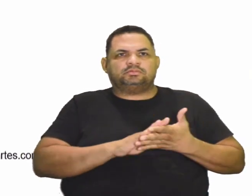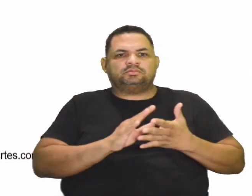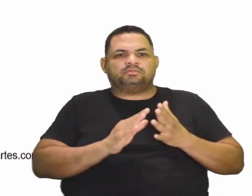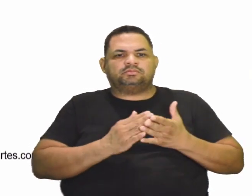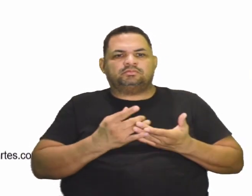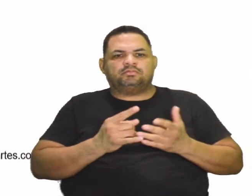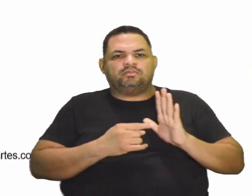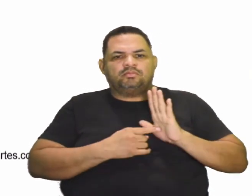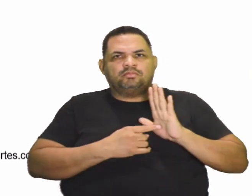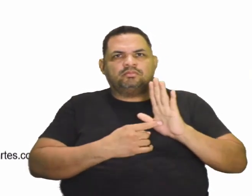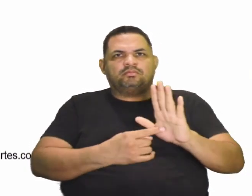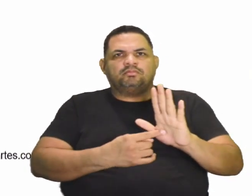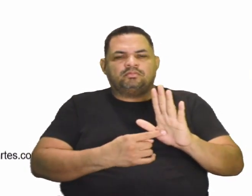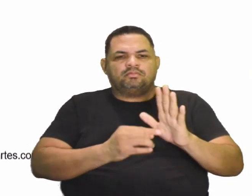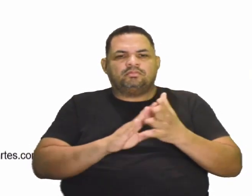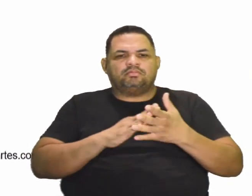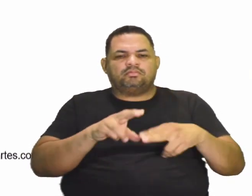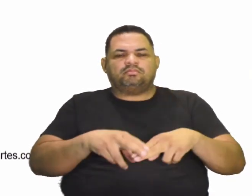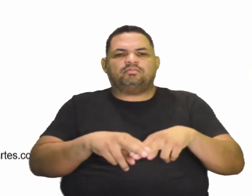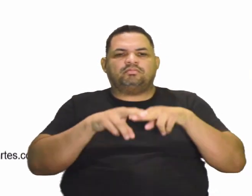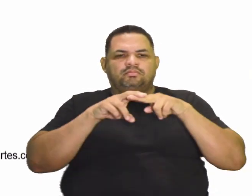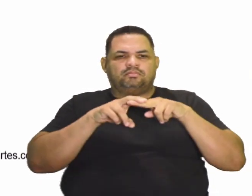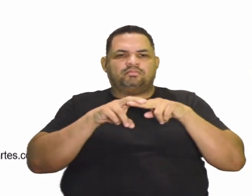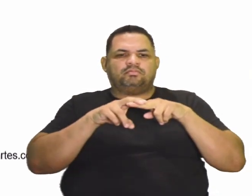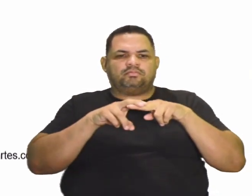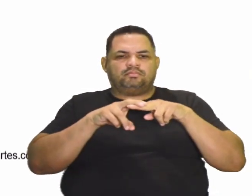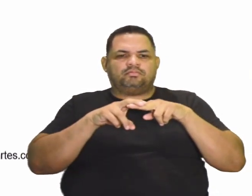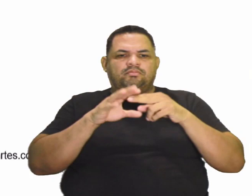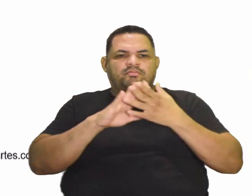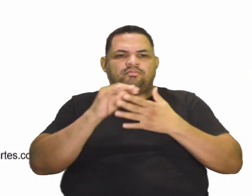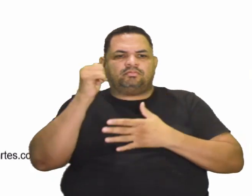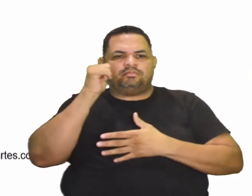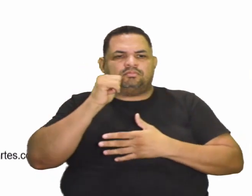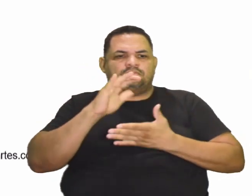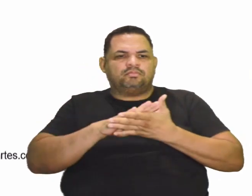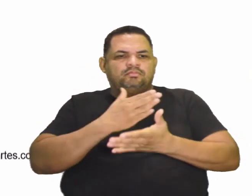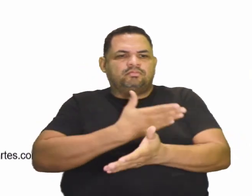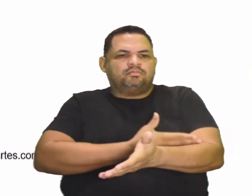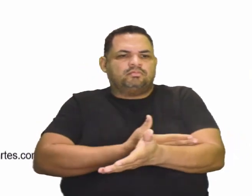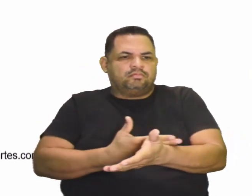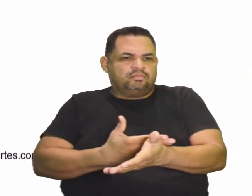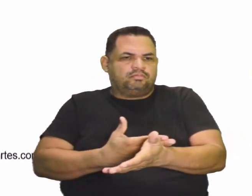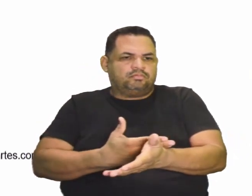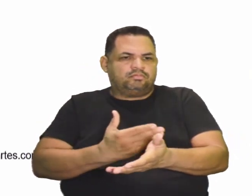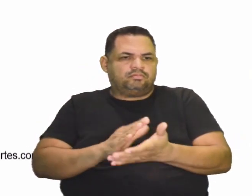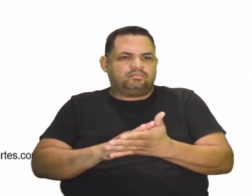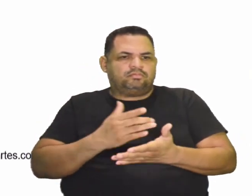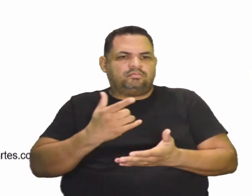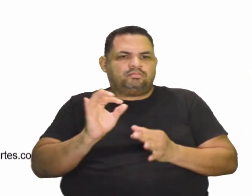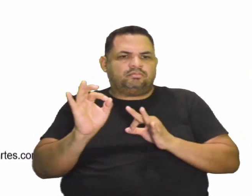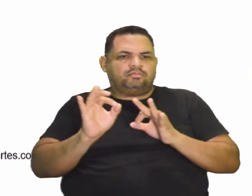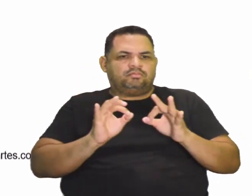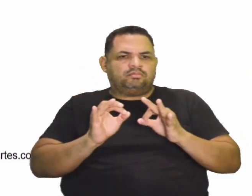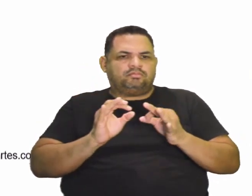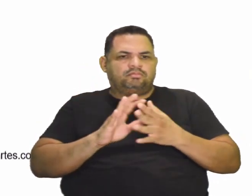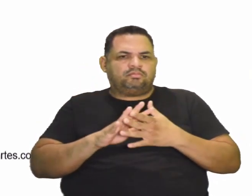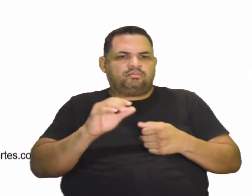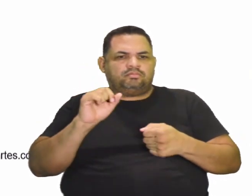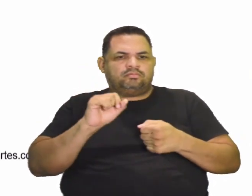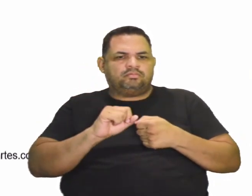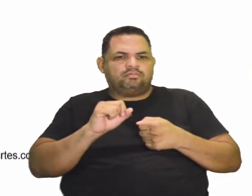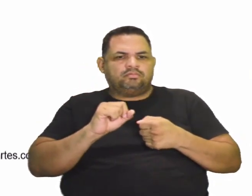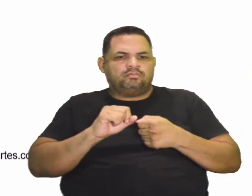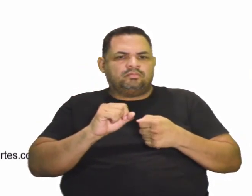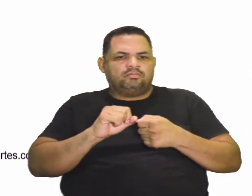destacada. Então, por isso que ela é, né, uma mulher branca, porque está sendo foi feita